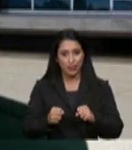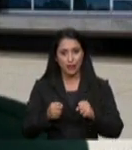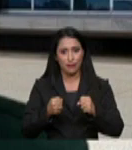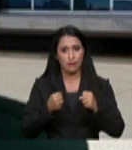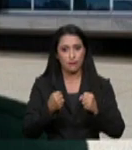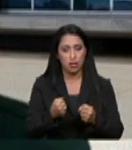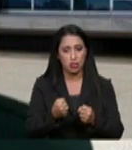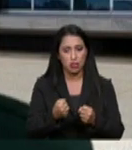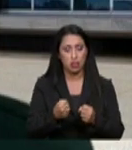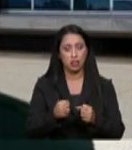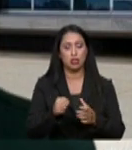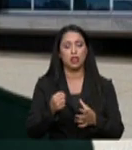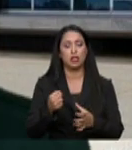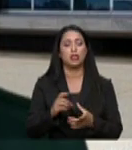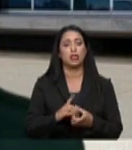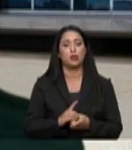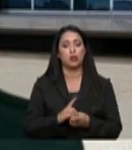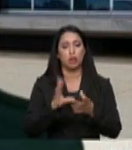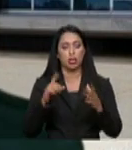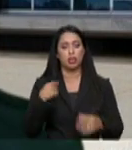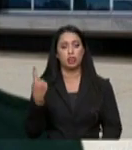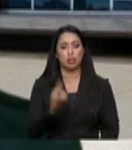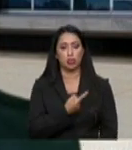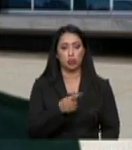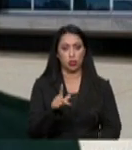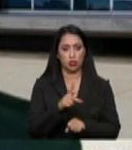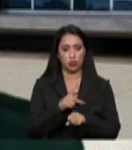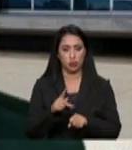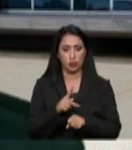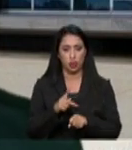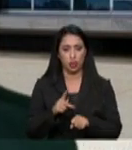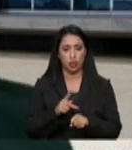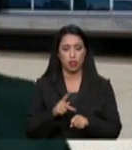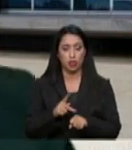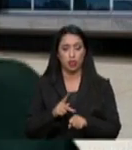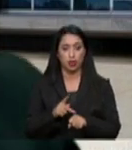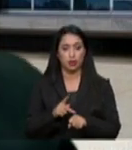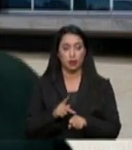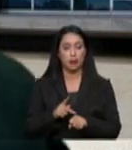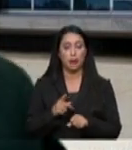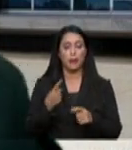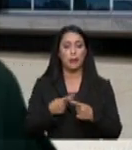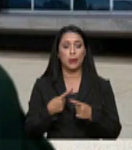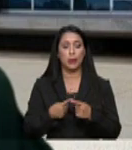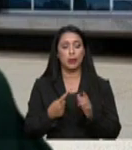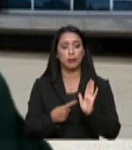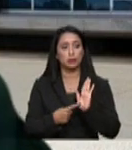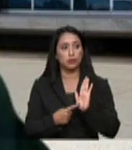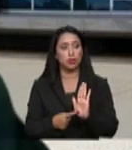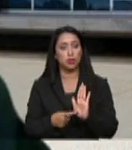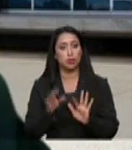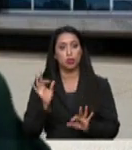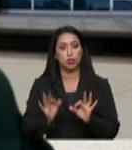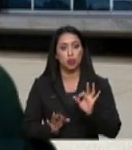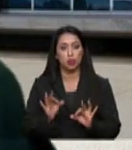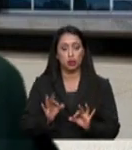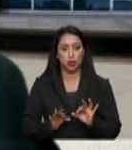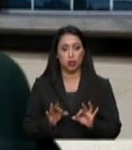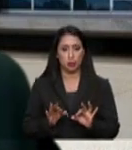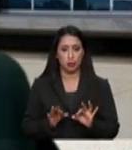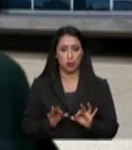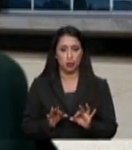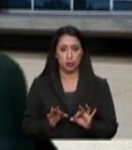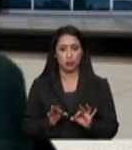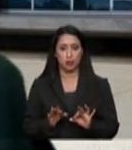da democracia em nosso país daí Porque ele está com esse julgamento eu não me